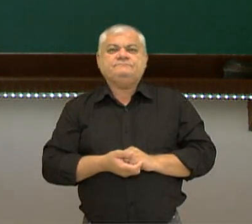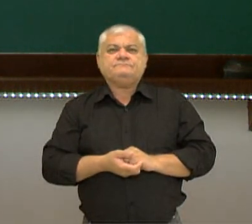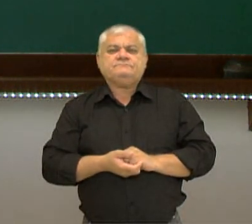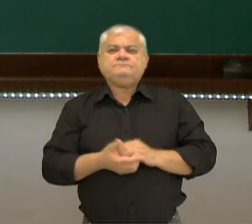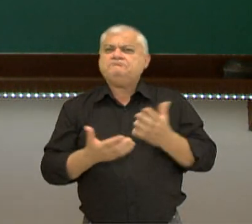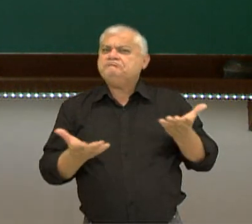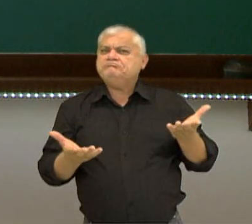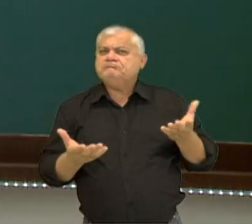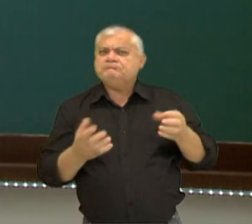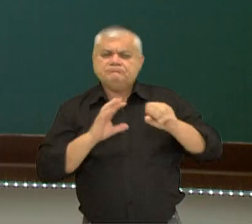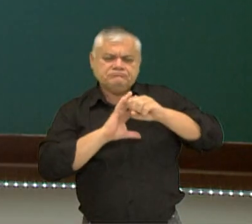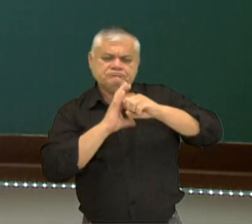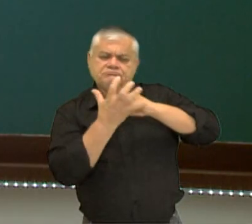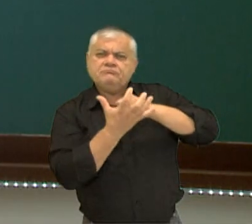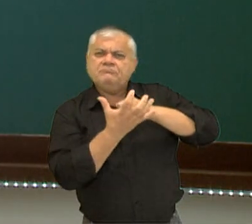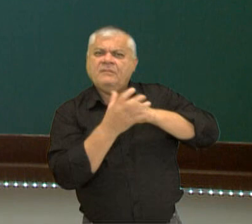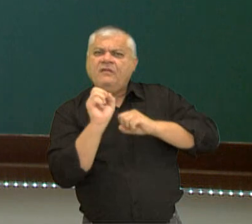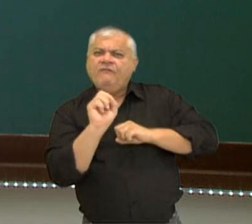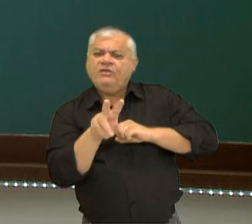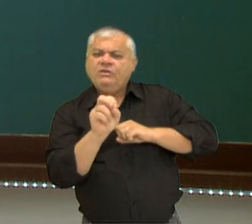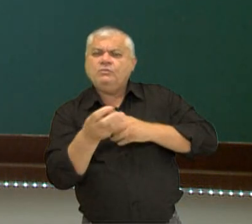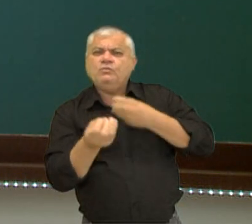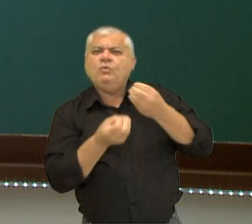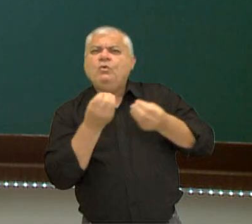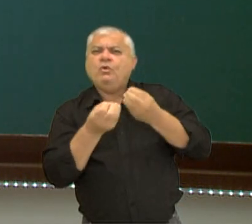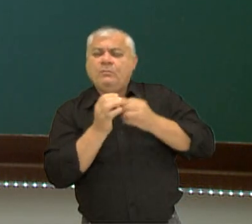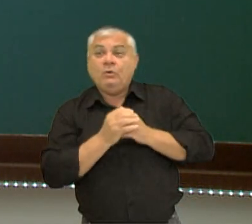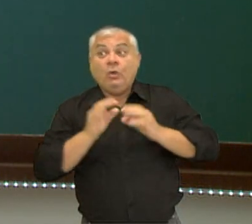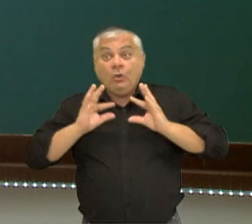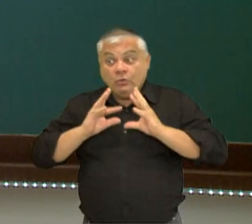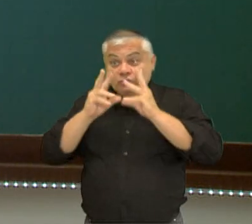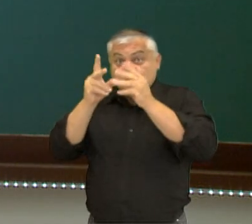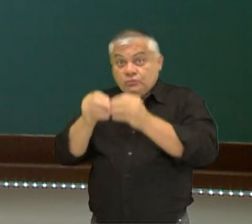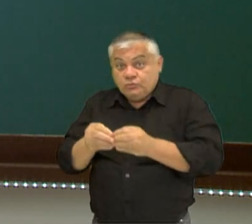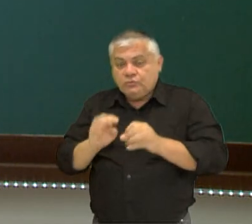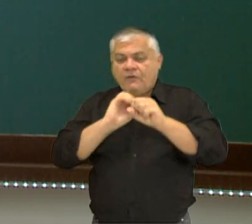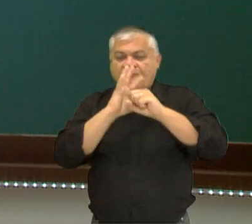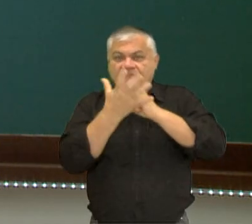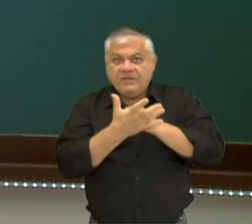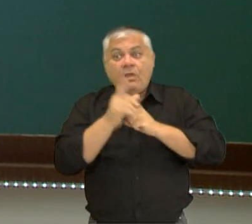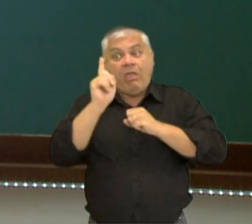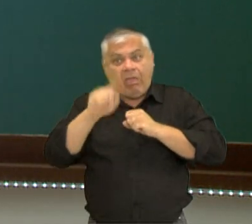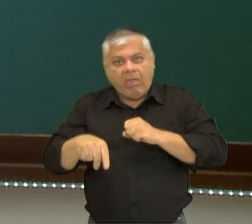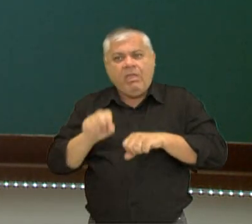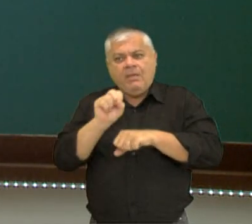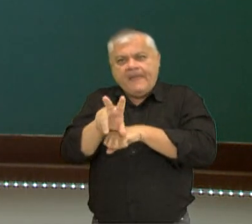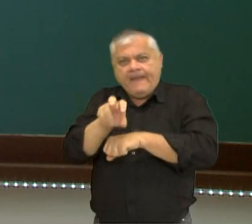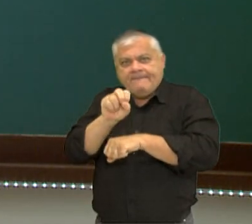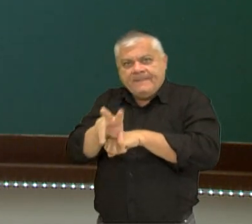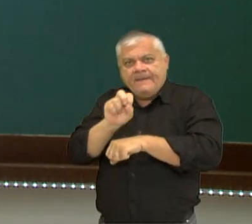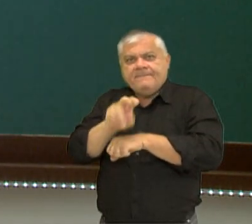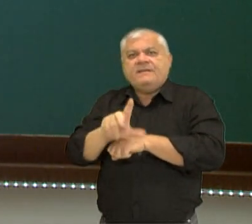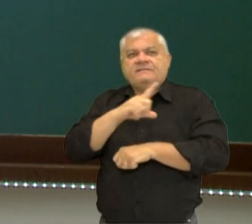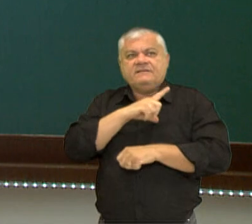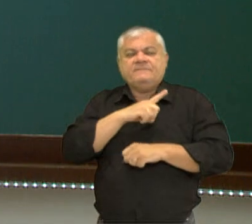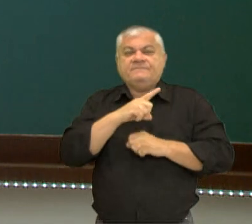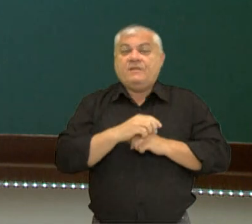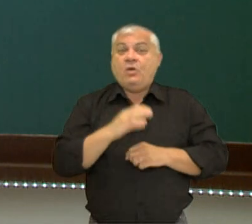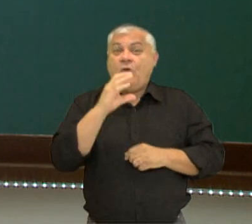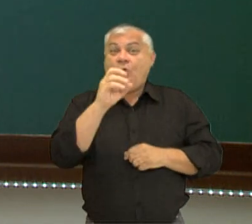Quanto à estrutura do vírus, todos os vírus são partículas infecciosas, tá? Então, o